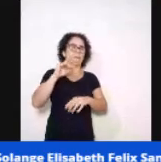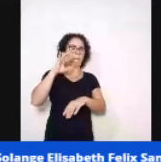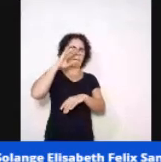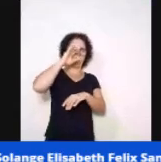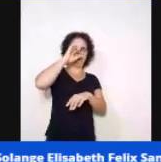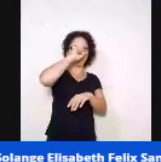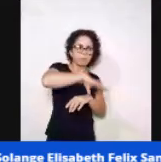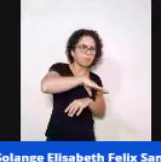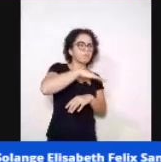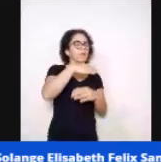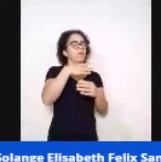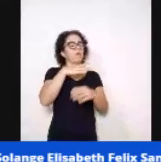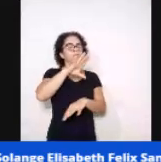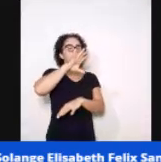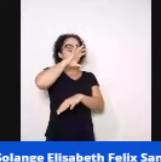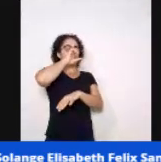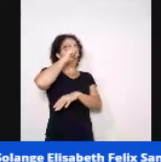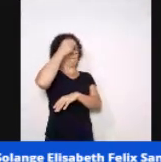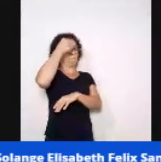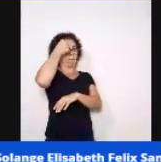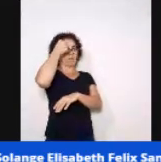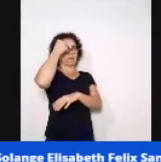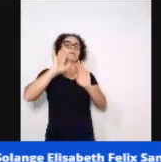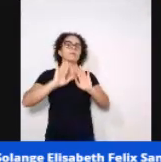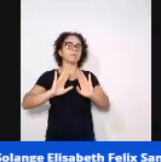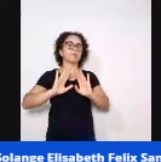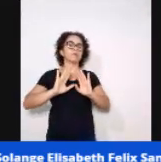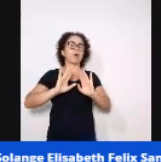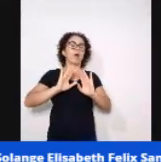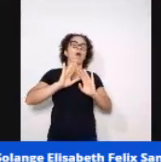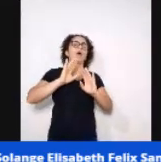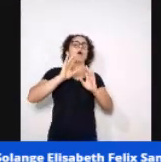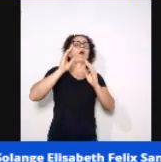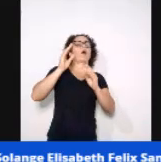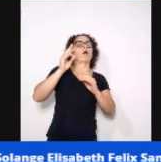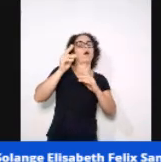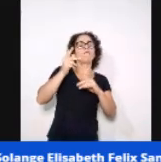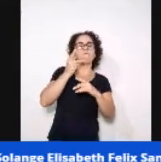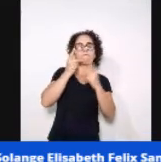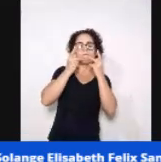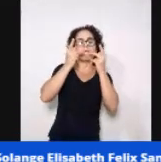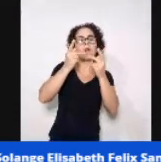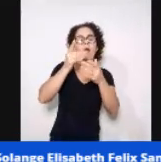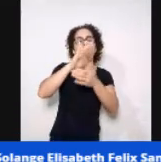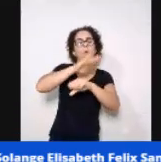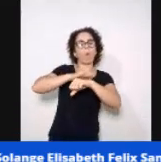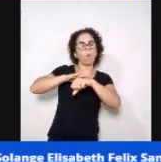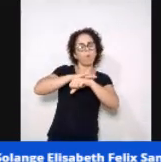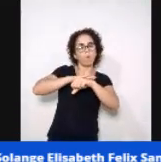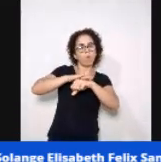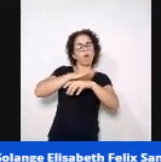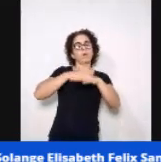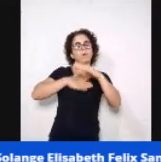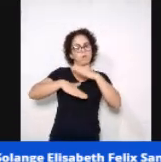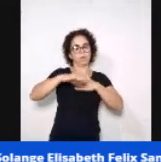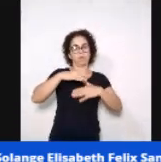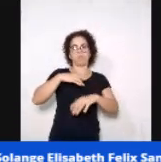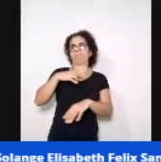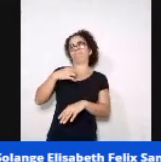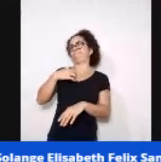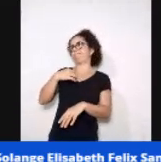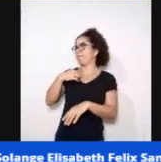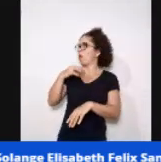respirar, vai tentar conversar mais calmamente. Qual vai ser a sua resposta? Rafa, eu vou para agressividade, eu não aguento